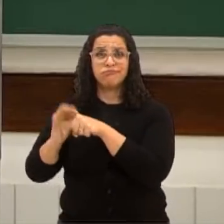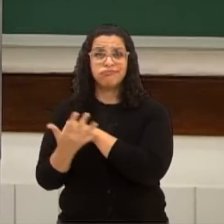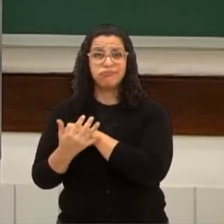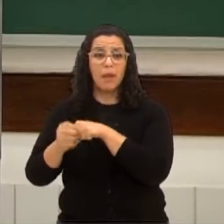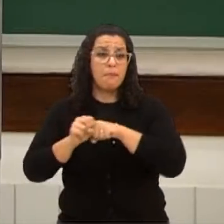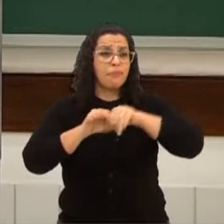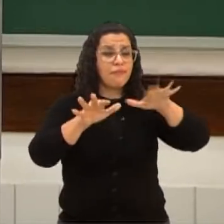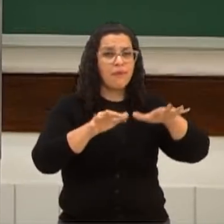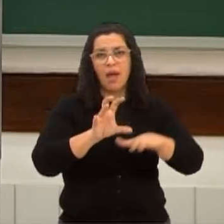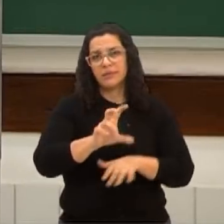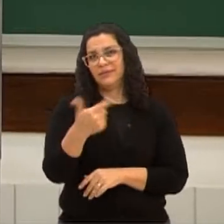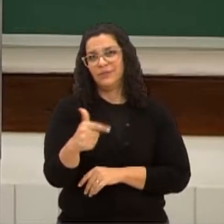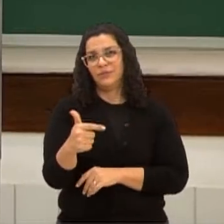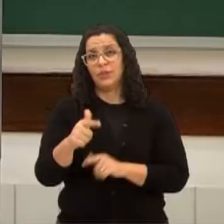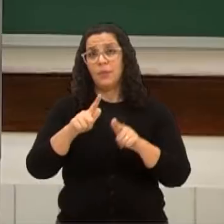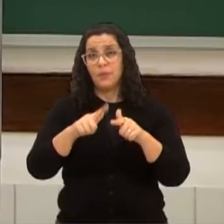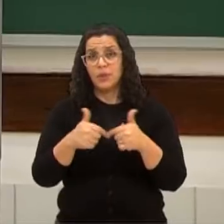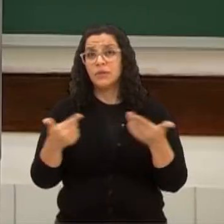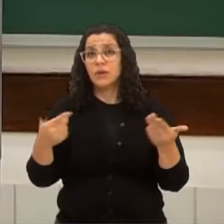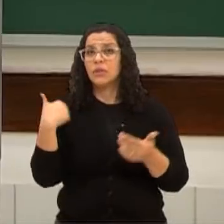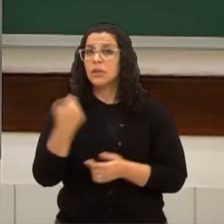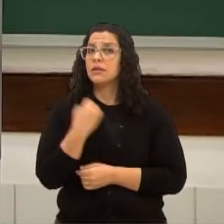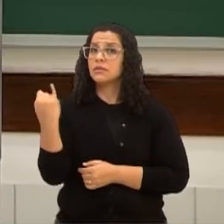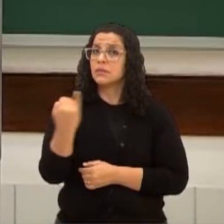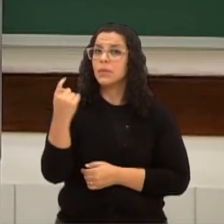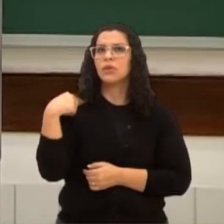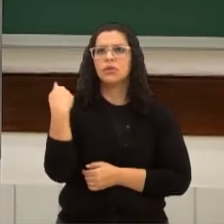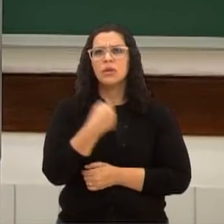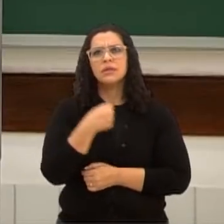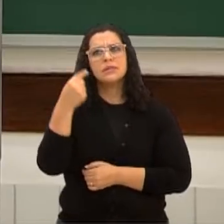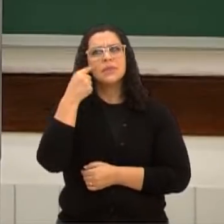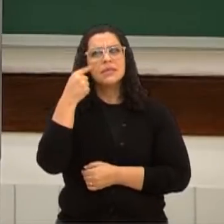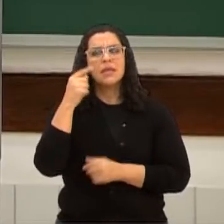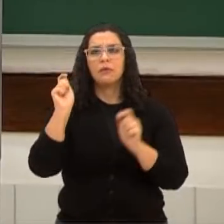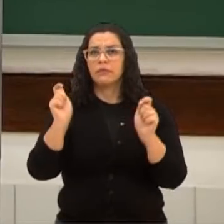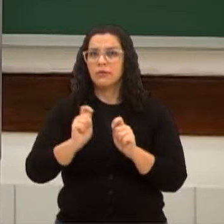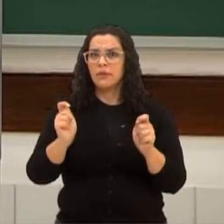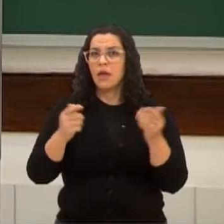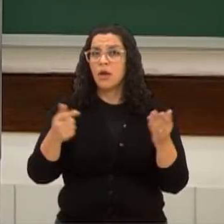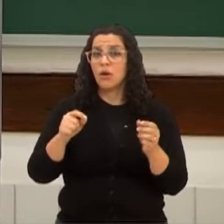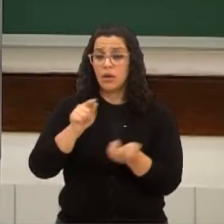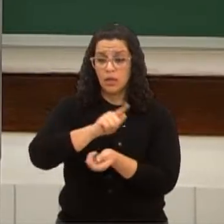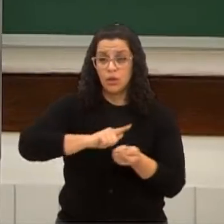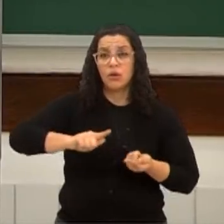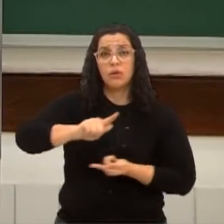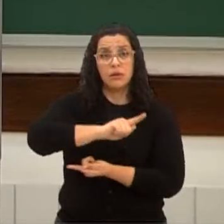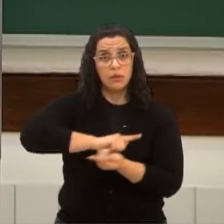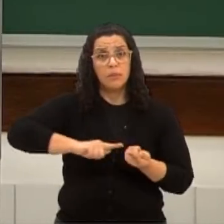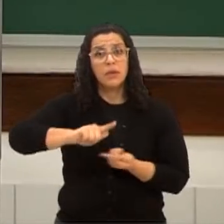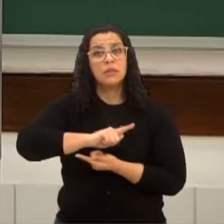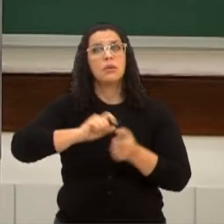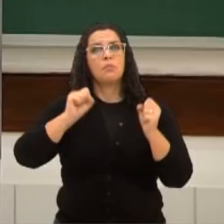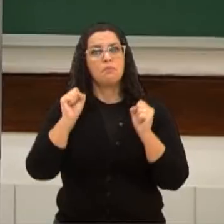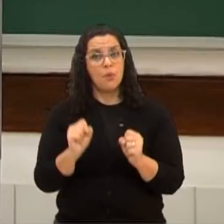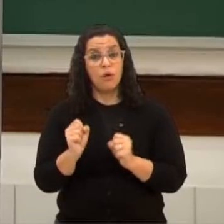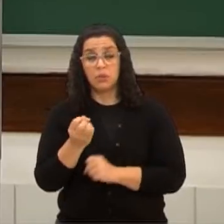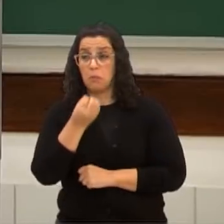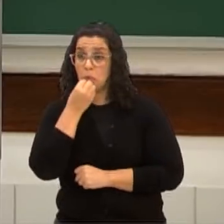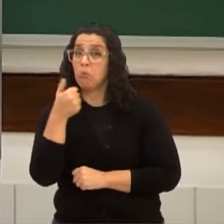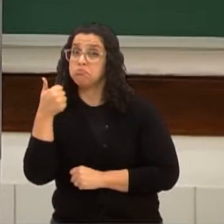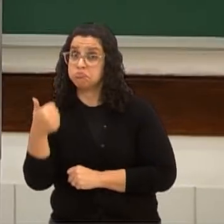forma como disseminou. Então, por isso é importante a gente considerar que a globalização pode ser algo